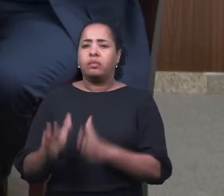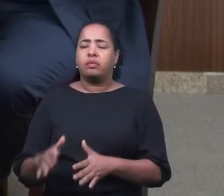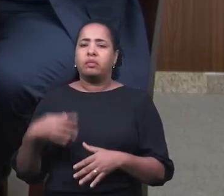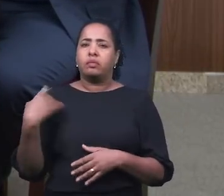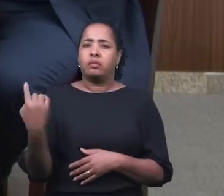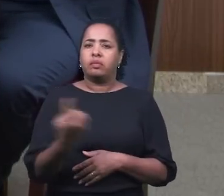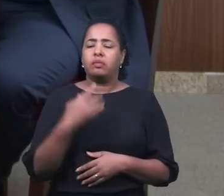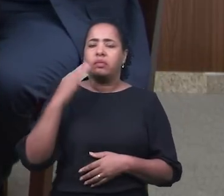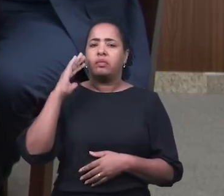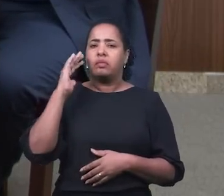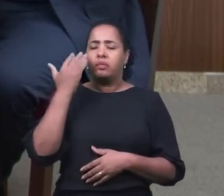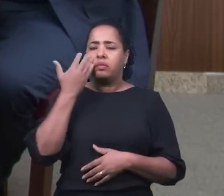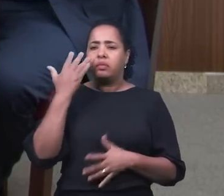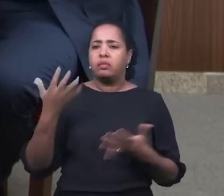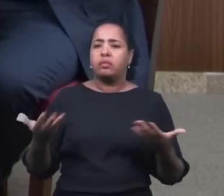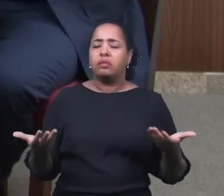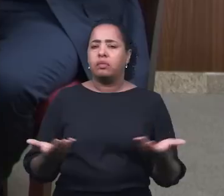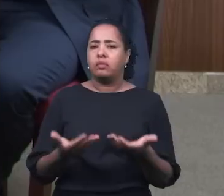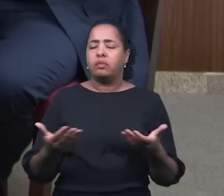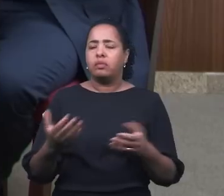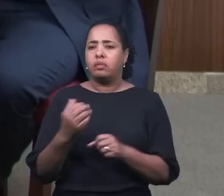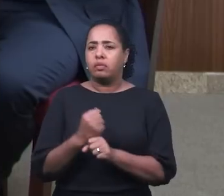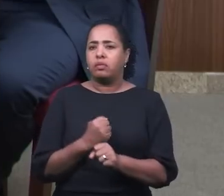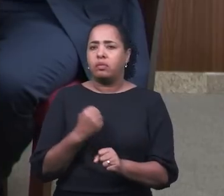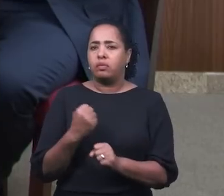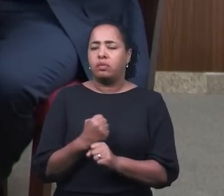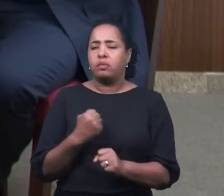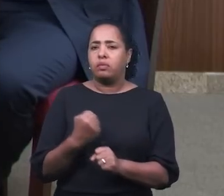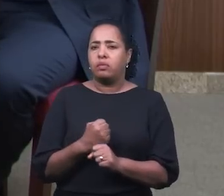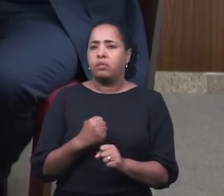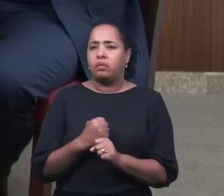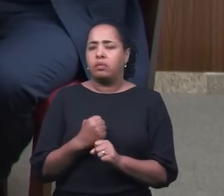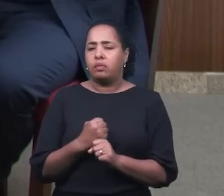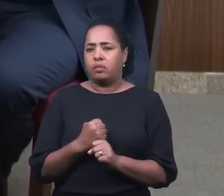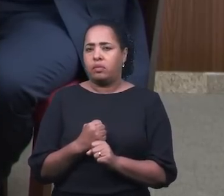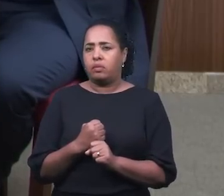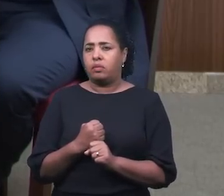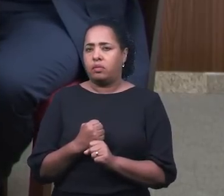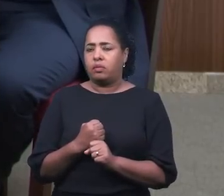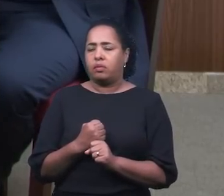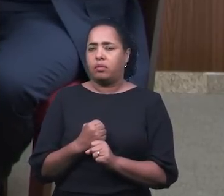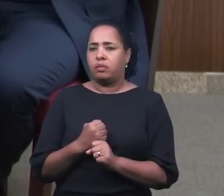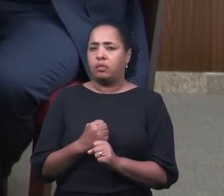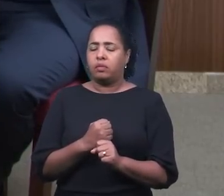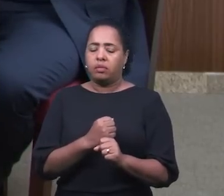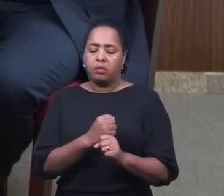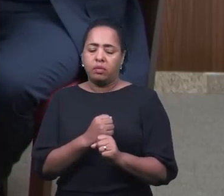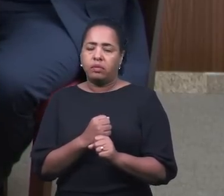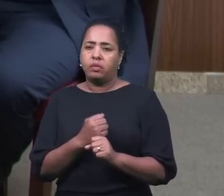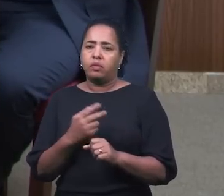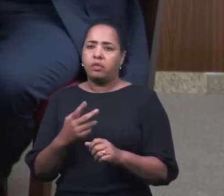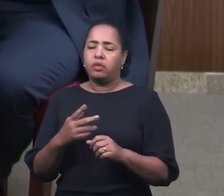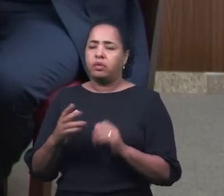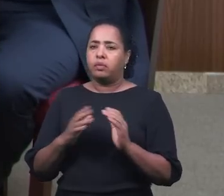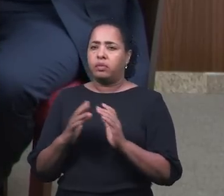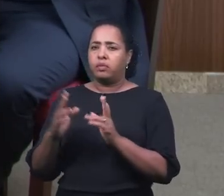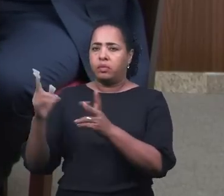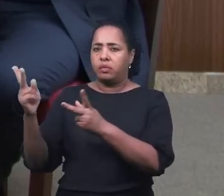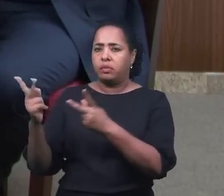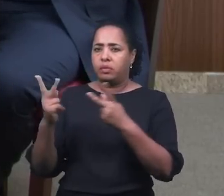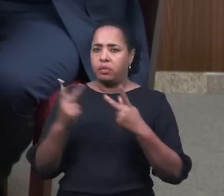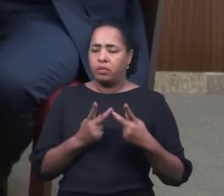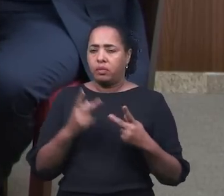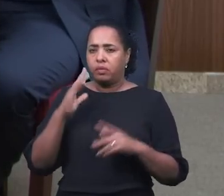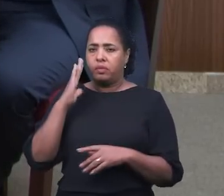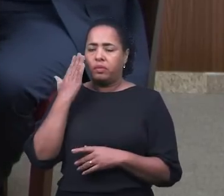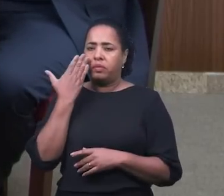nós entendemos hoje como obra o tempo da nossa visitação. Nós